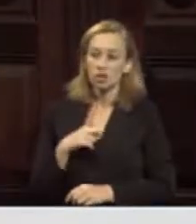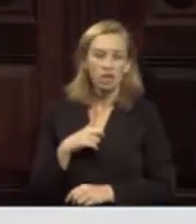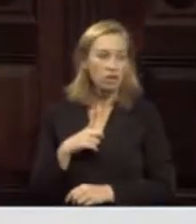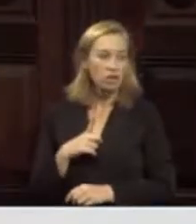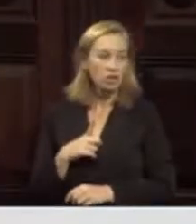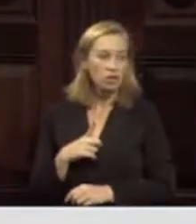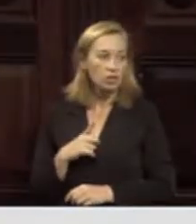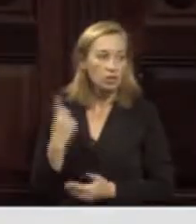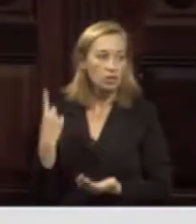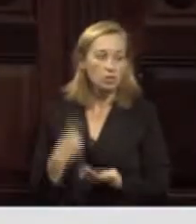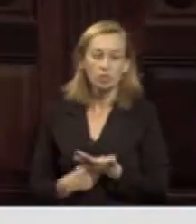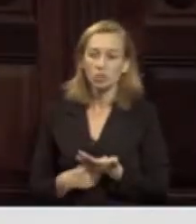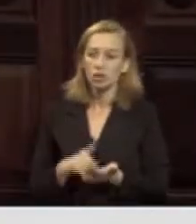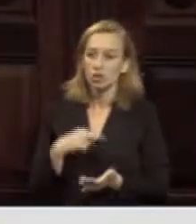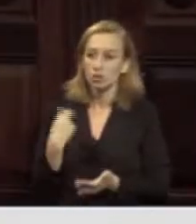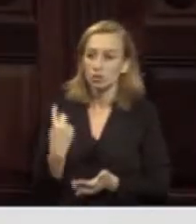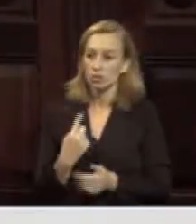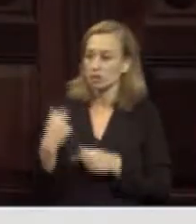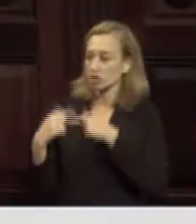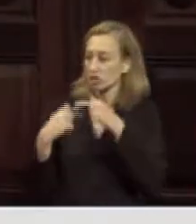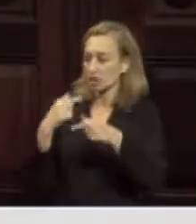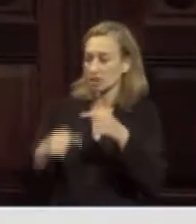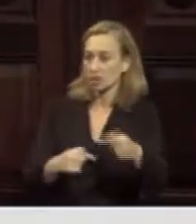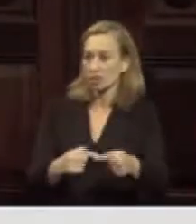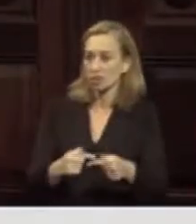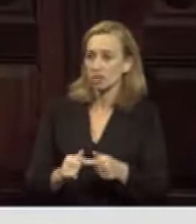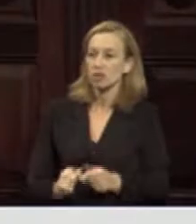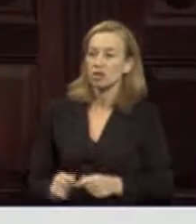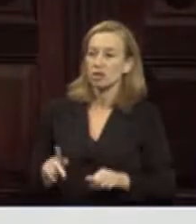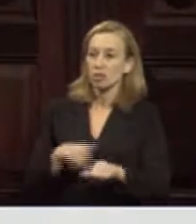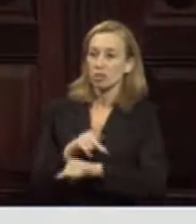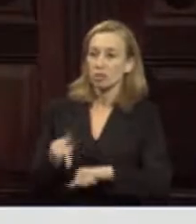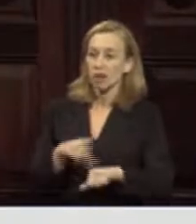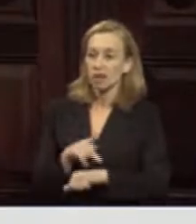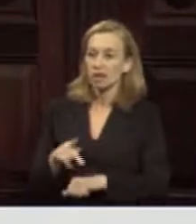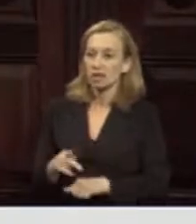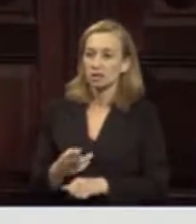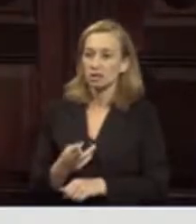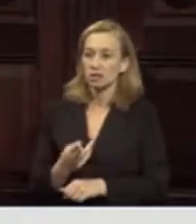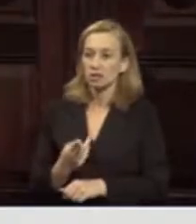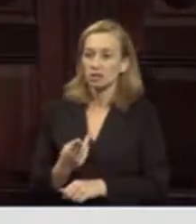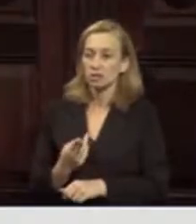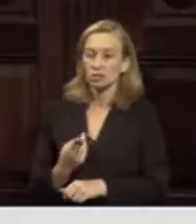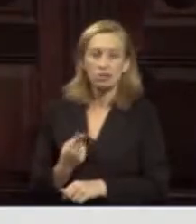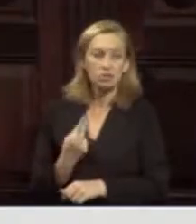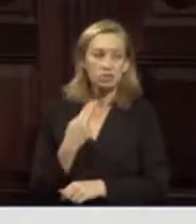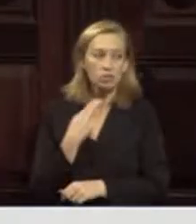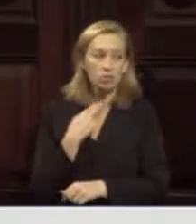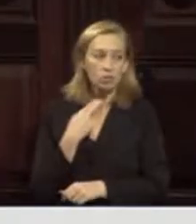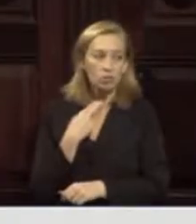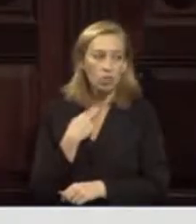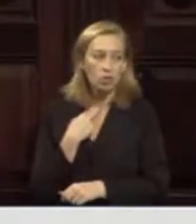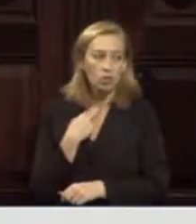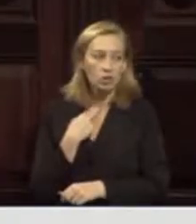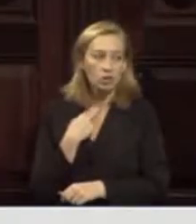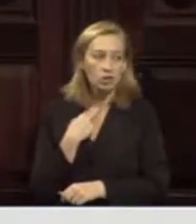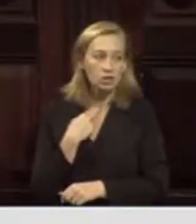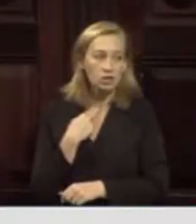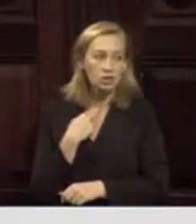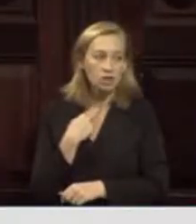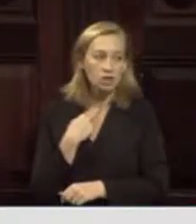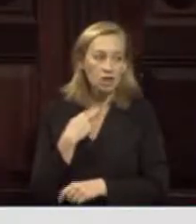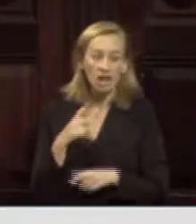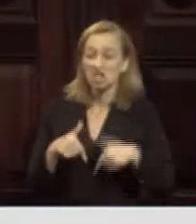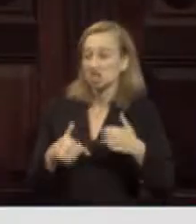um compromisso com a nossa geração, que o país não pode ser um país de donos. Precisamos